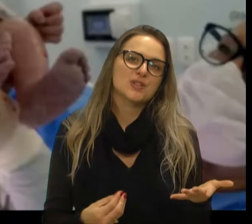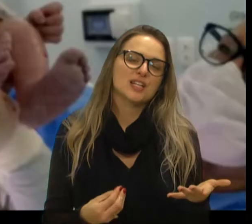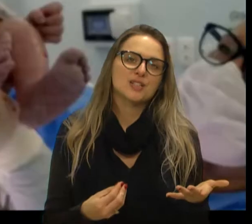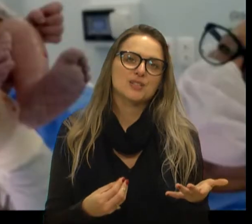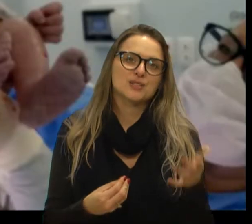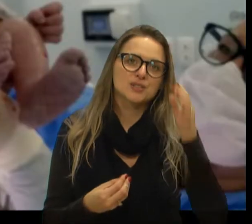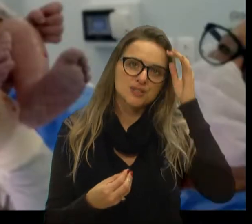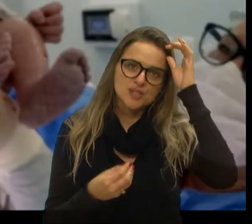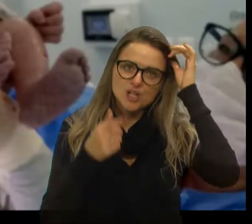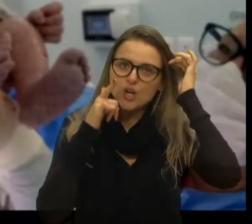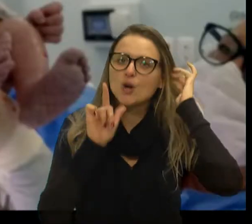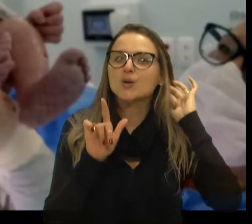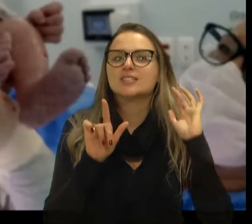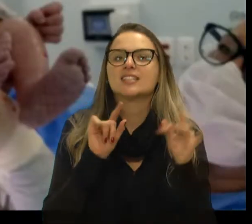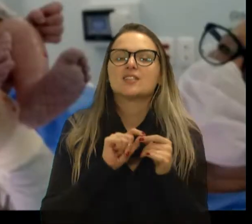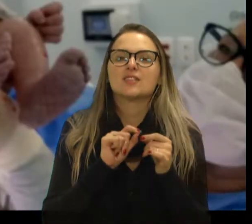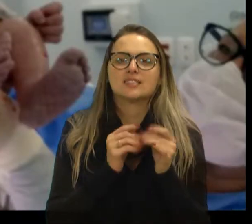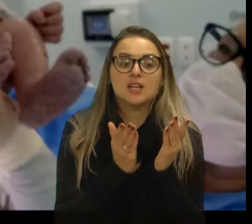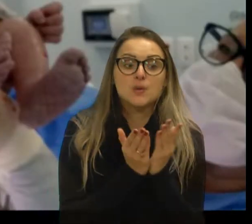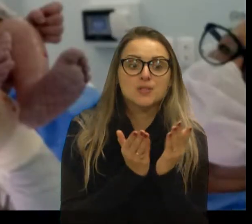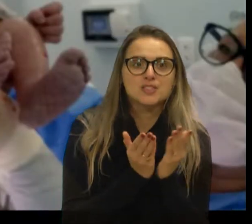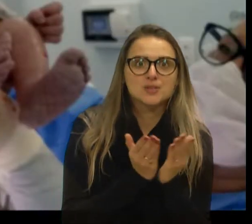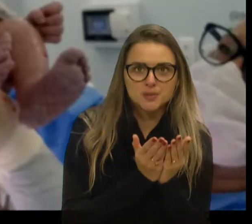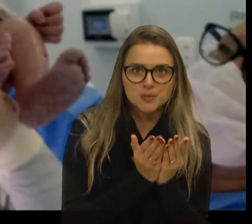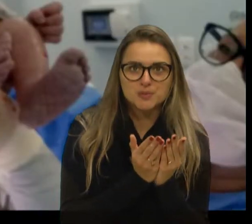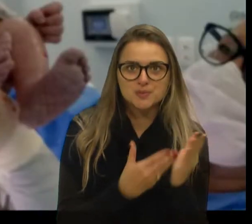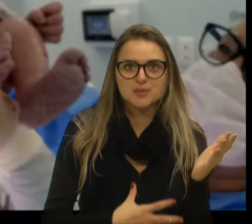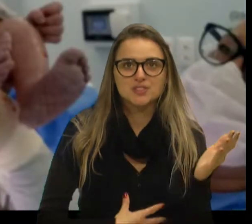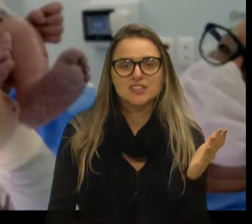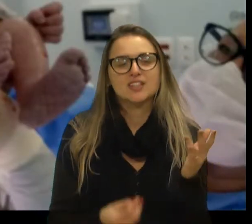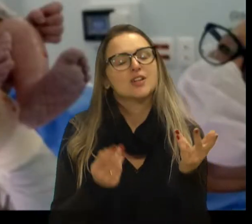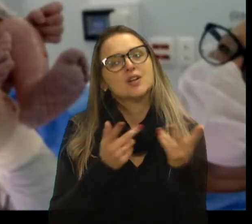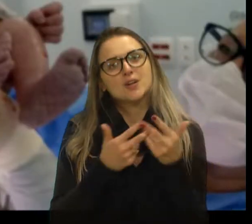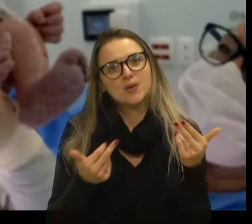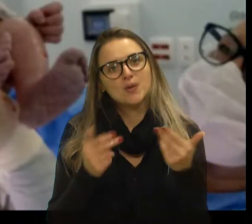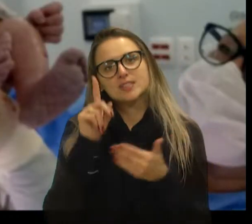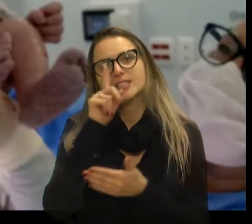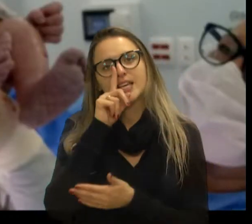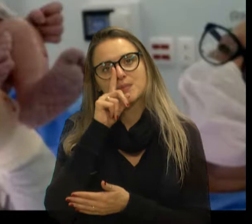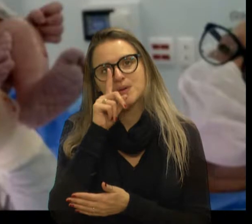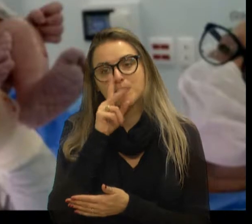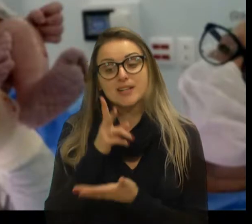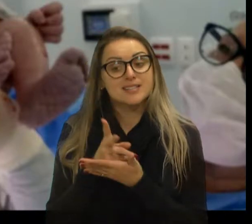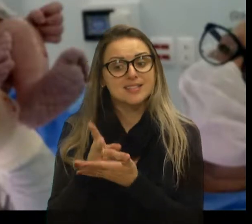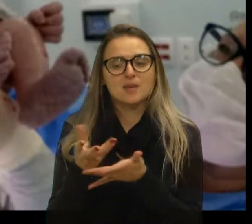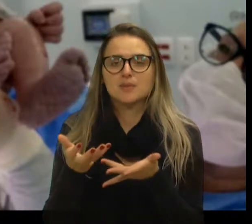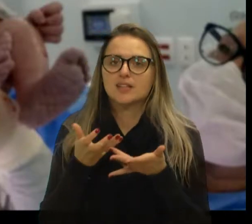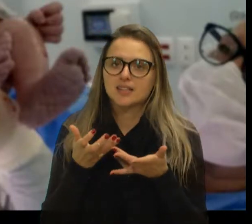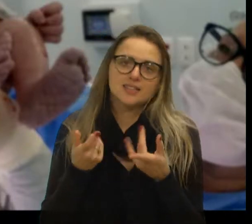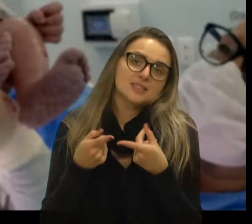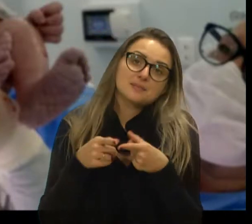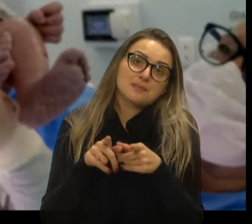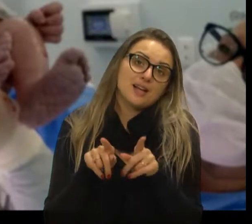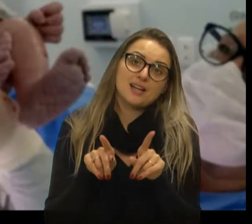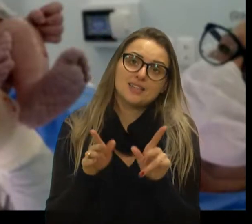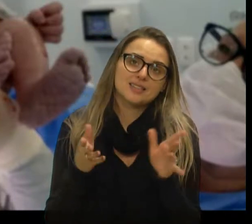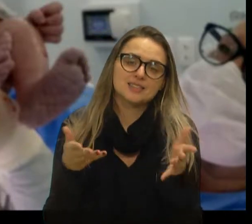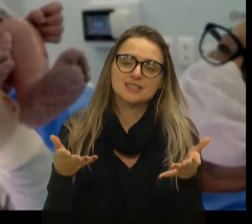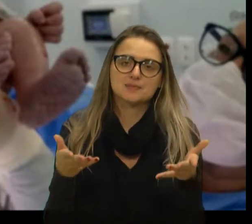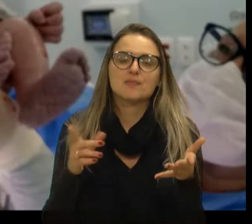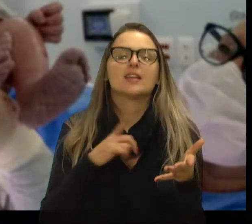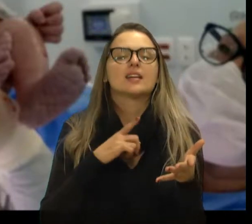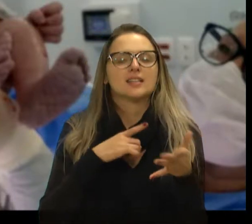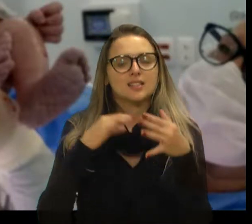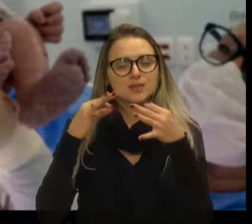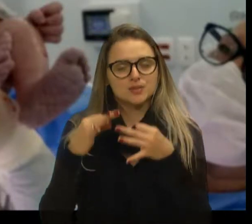podendo oportunizar o estudo a eles, coisa que ela sempre quis fazer. E eu tenho certeza